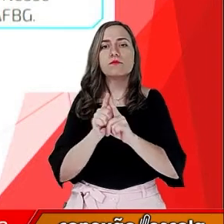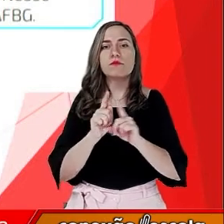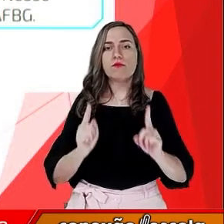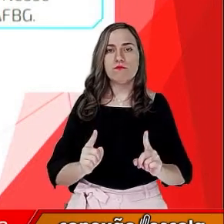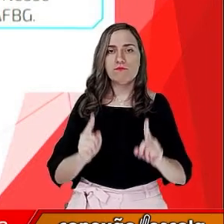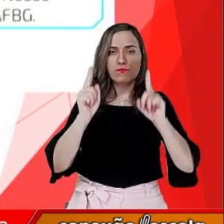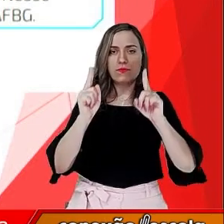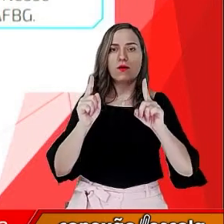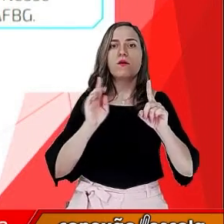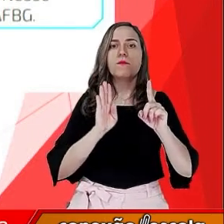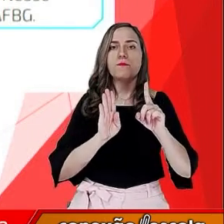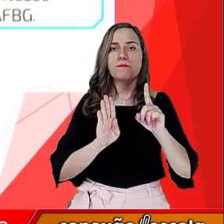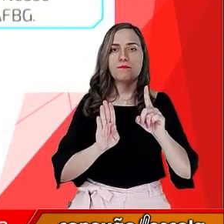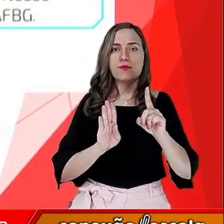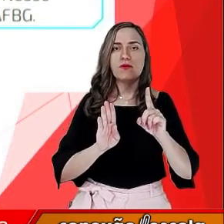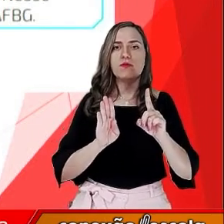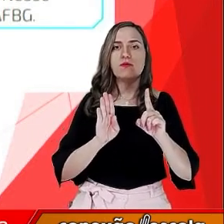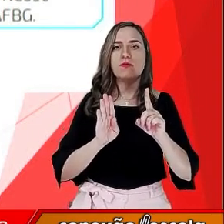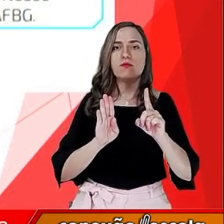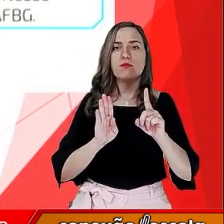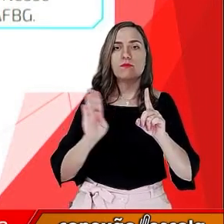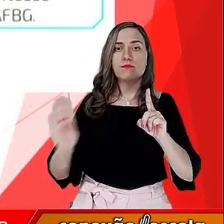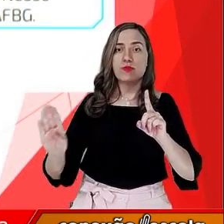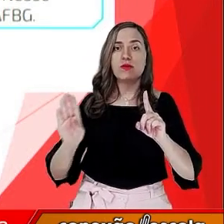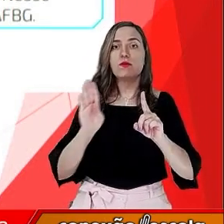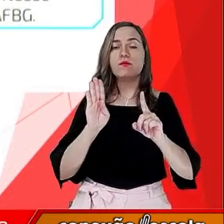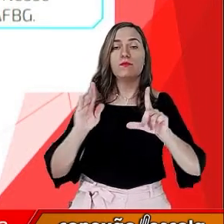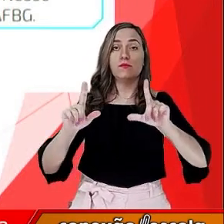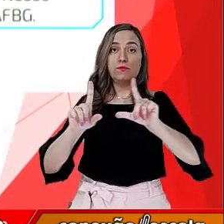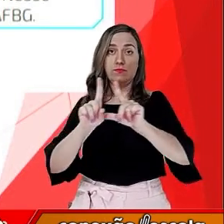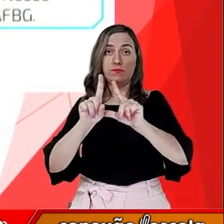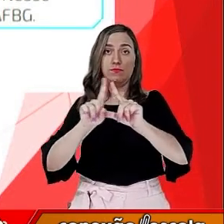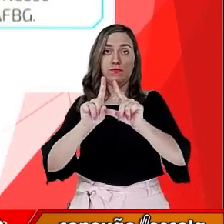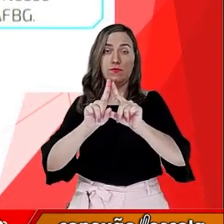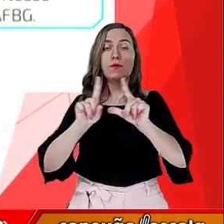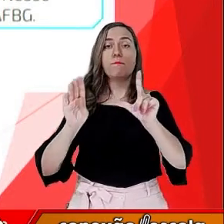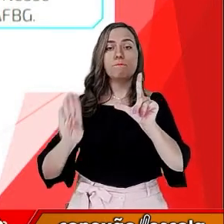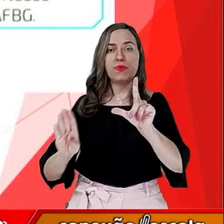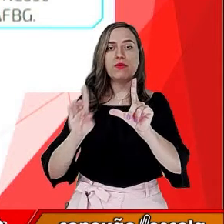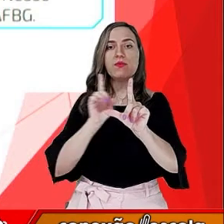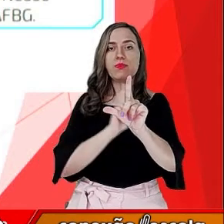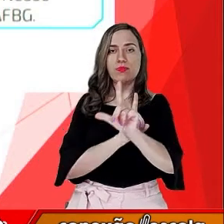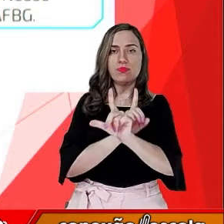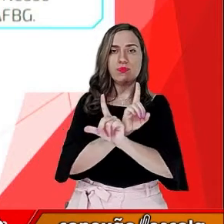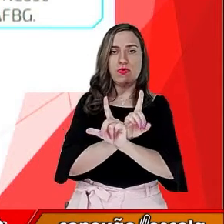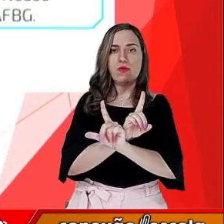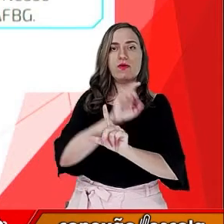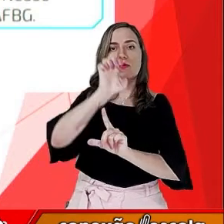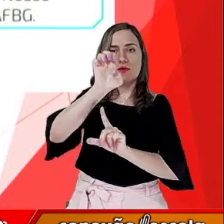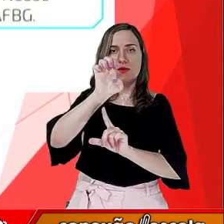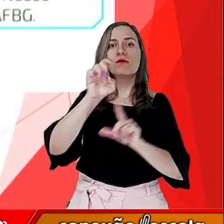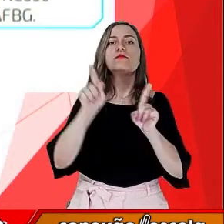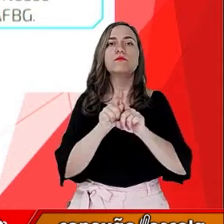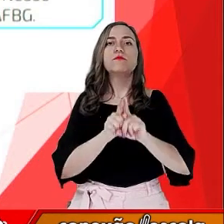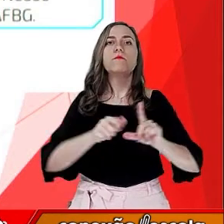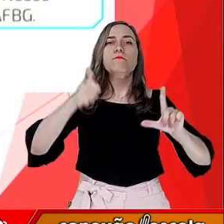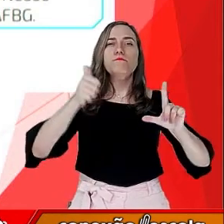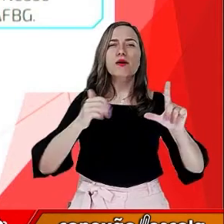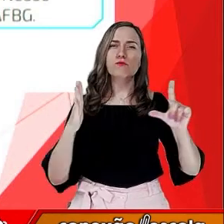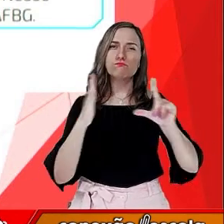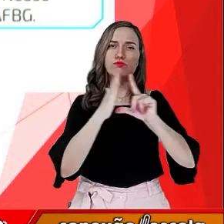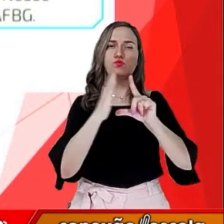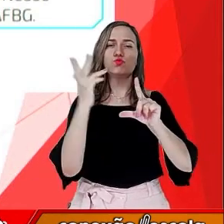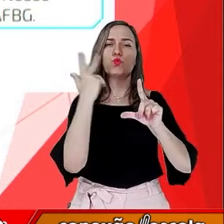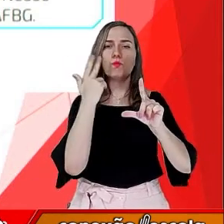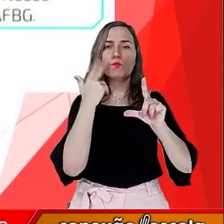BDE, e o maior triângulo, que foi o triângulo que a gente observou aí, talvez, primeiramente. Aqui,